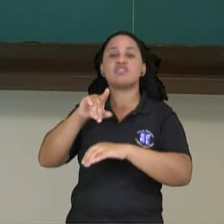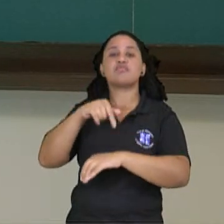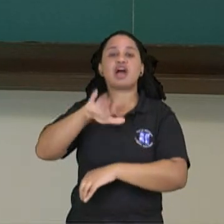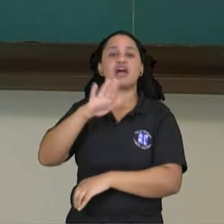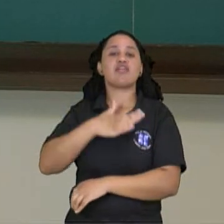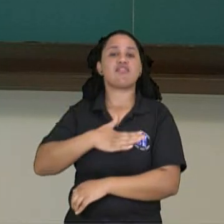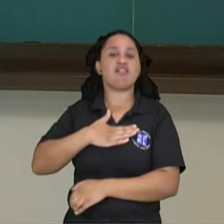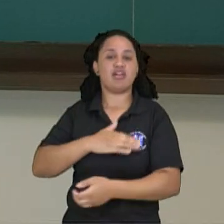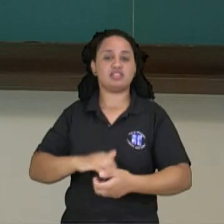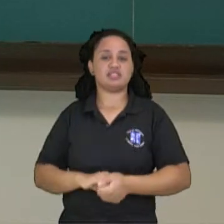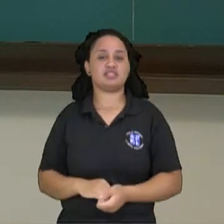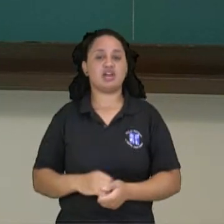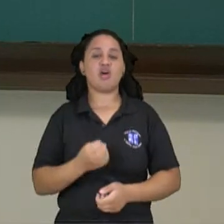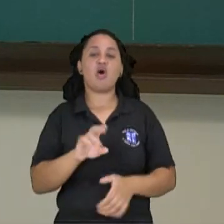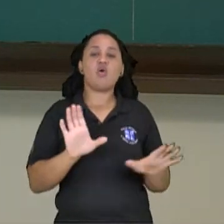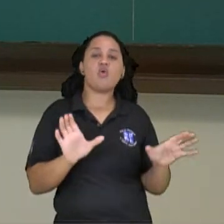preferida?